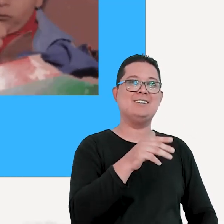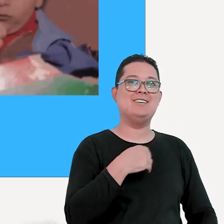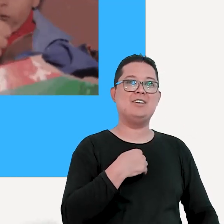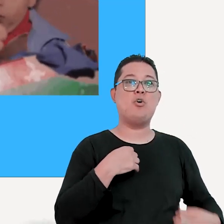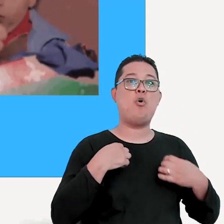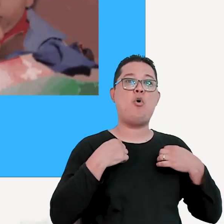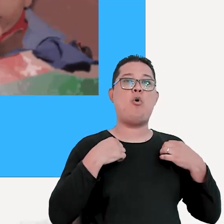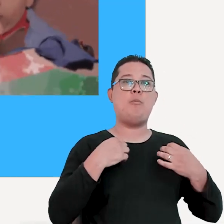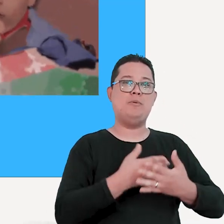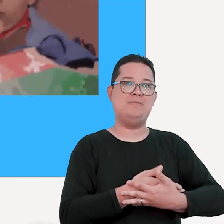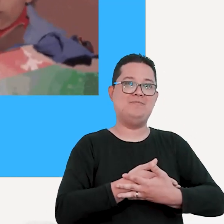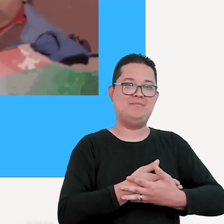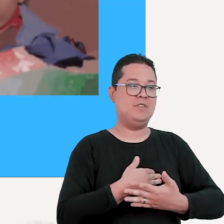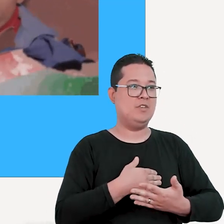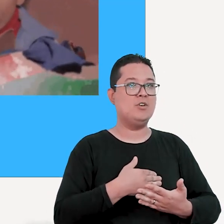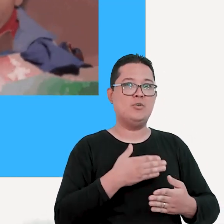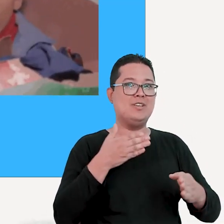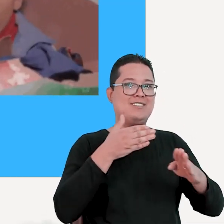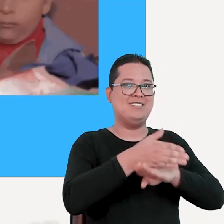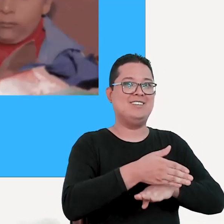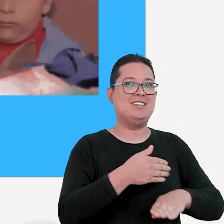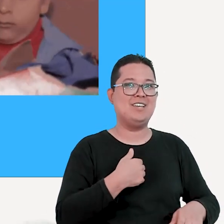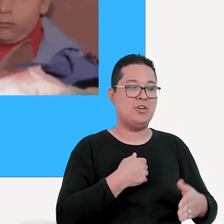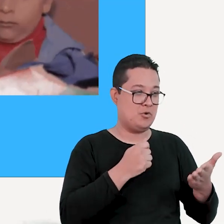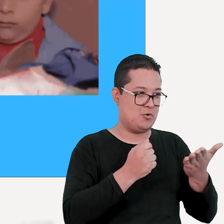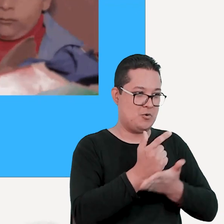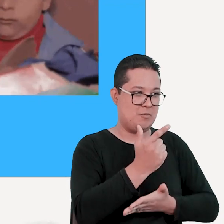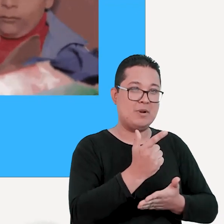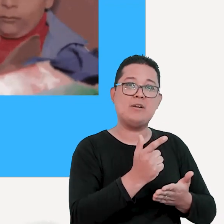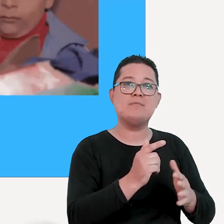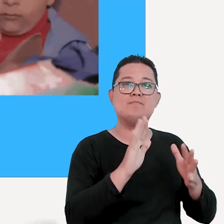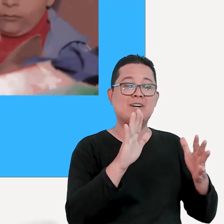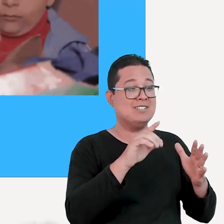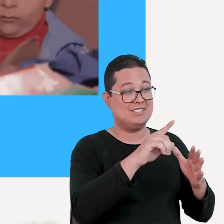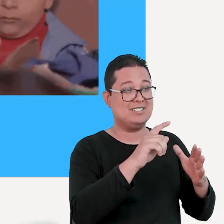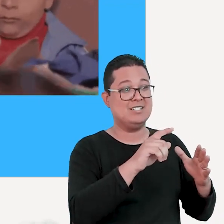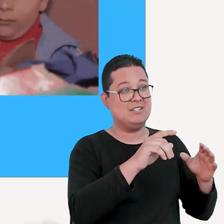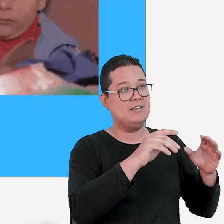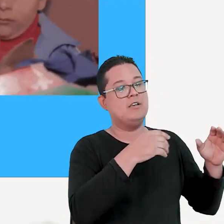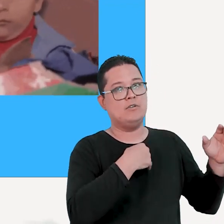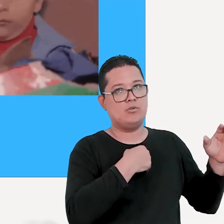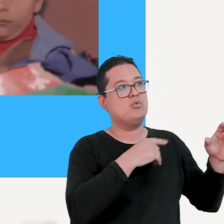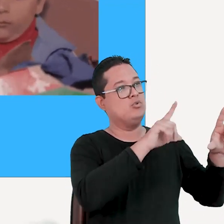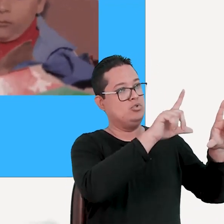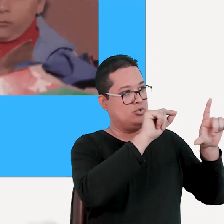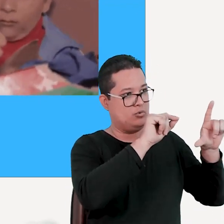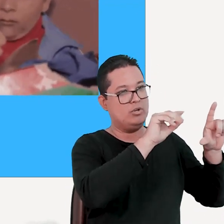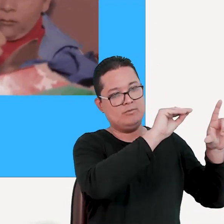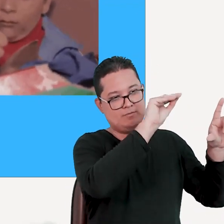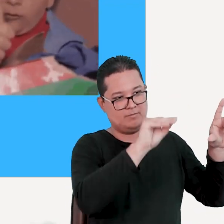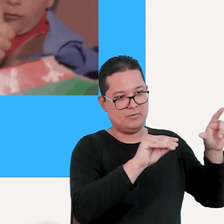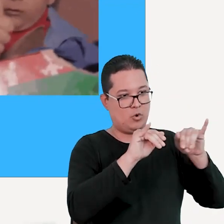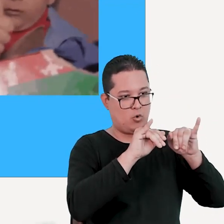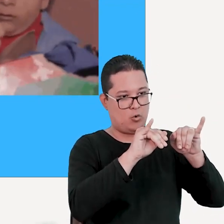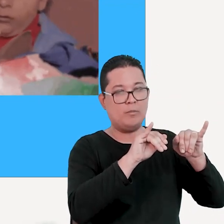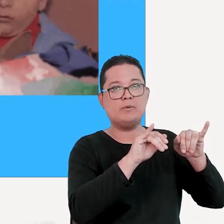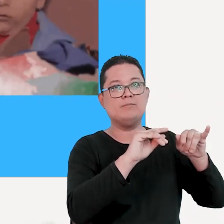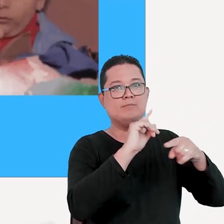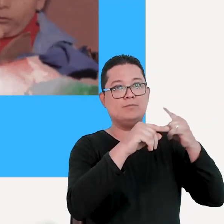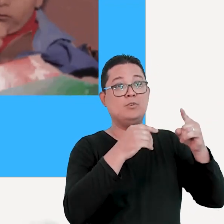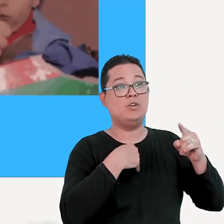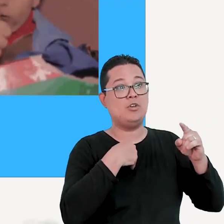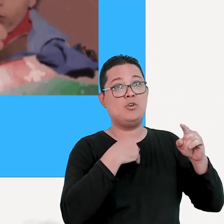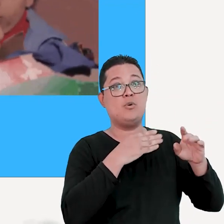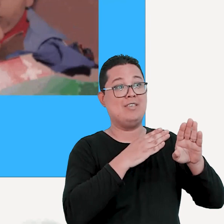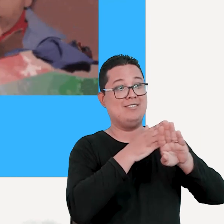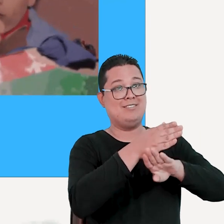a tela de pagamento, ela era muito confusa. Eu não consegui terminar a minha compra, e o pior, eu não consegui entender o porquê a